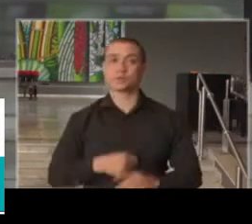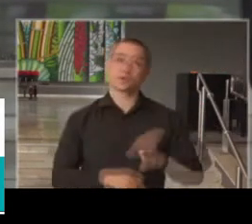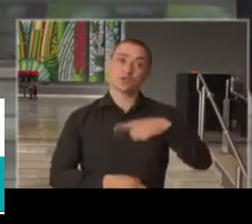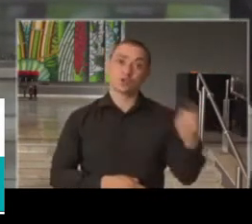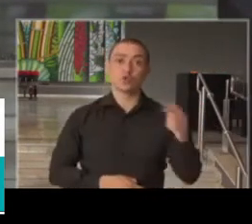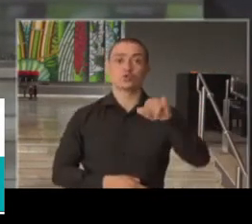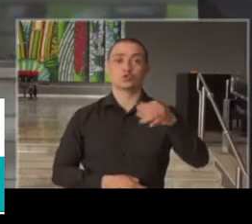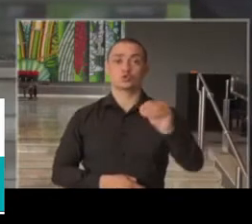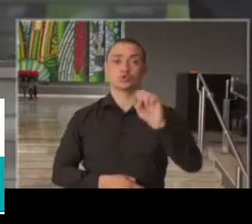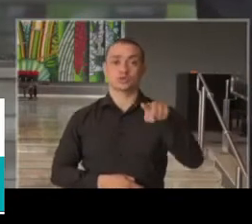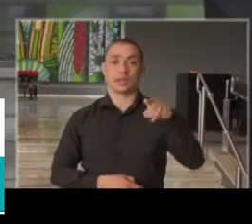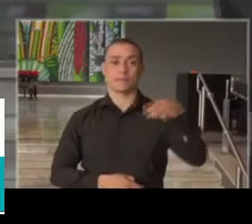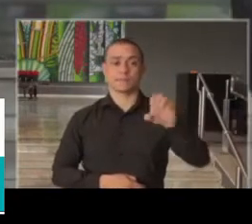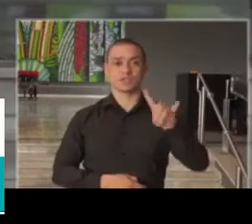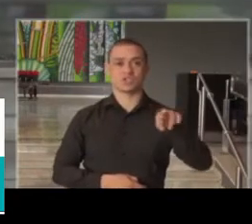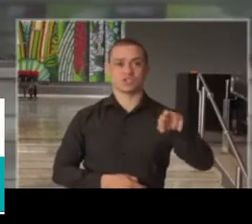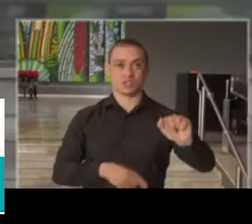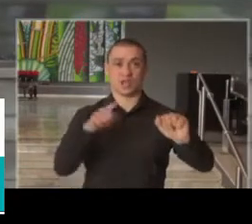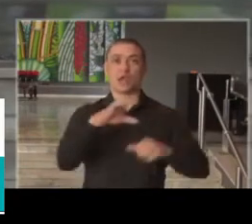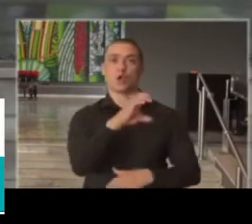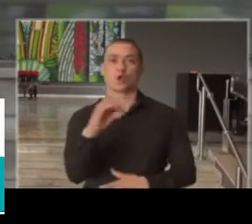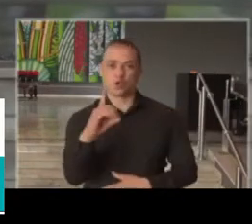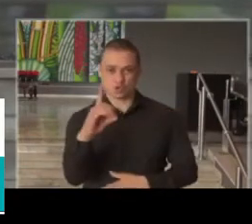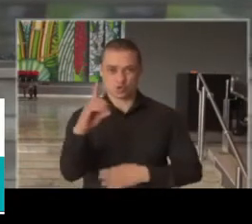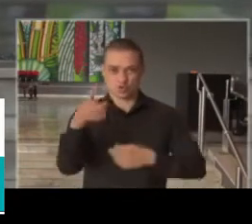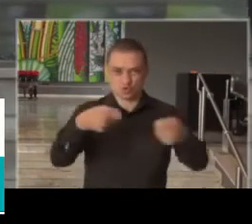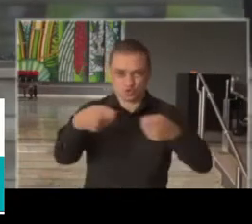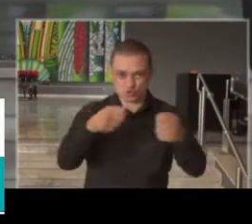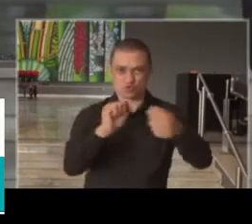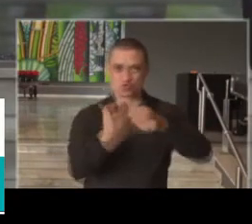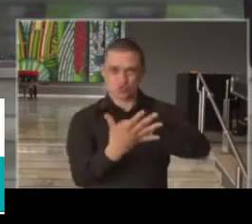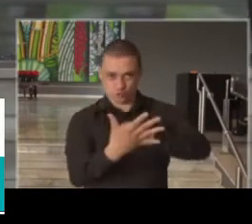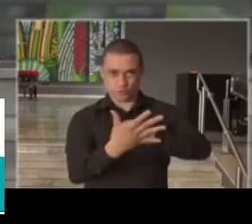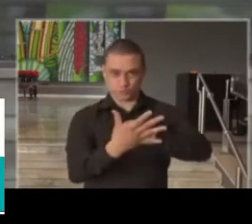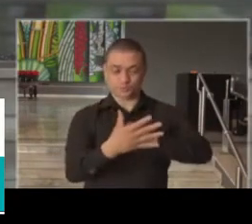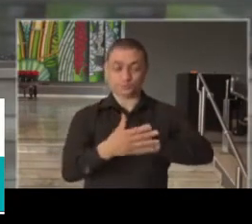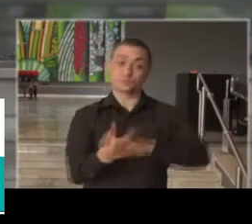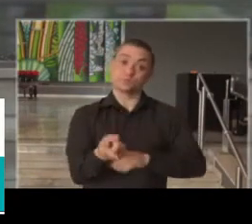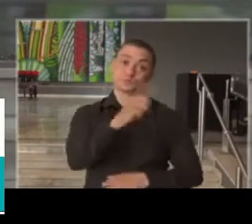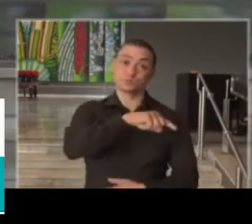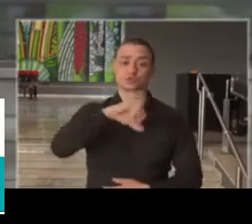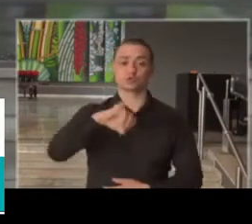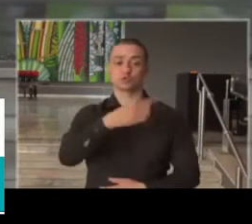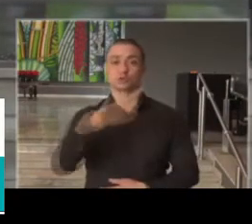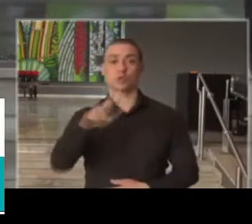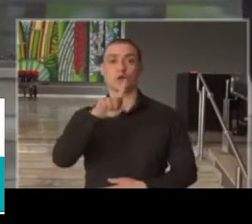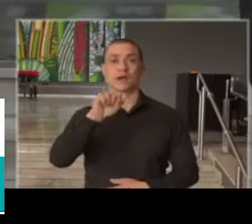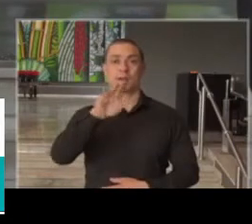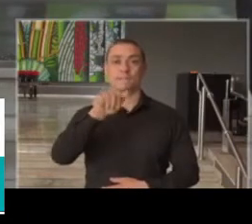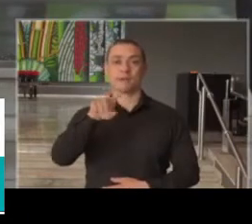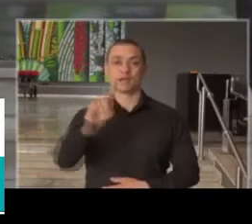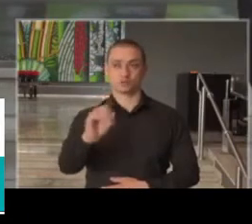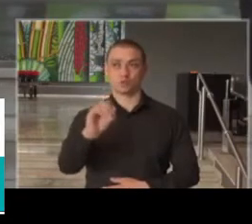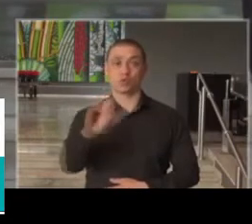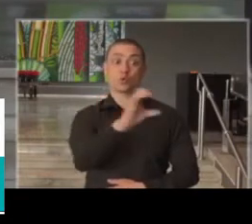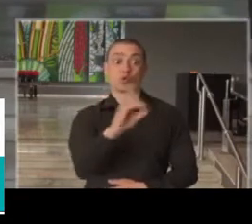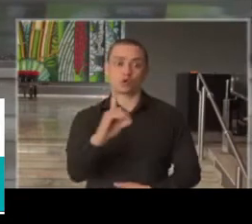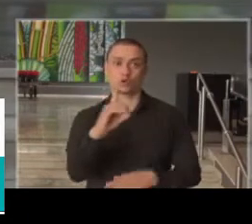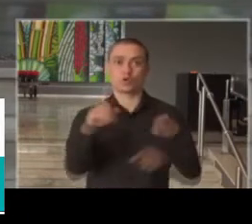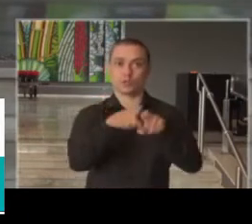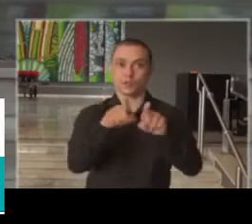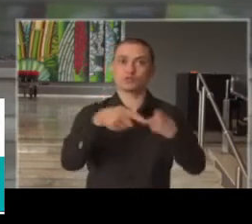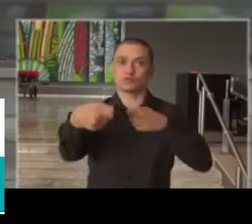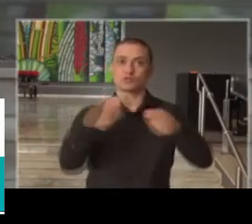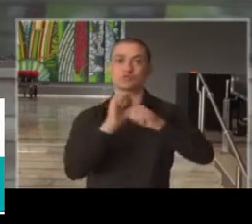Osmar Medina, coordenador do Centro de Contingência do Covid-19, e João Gabardo, coordenador executivo do Centro de Contingência